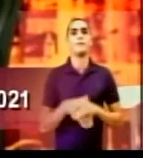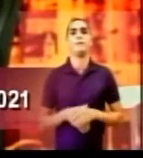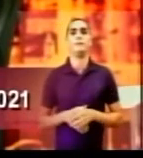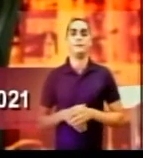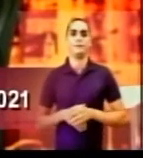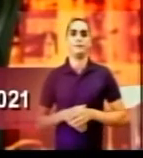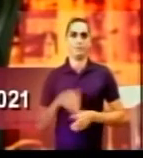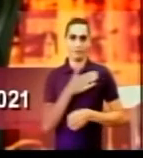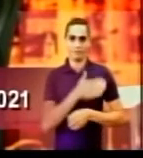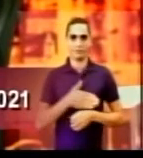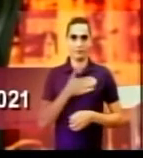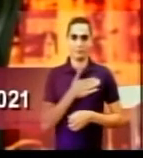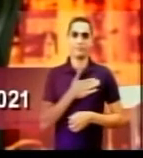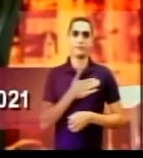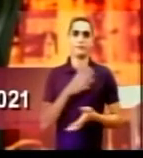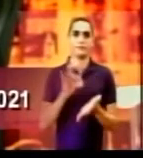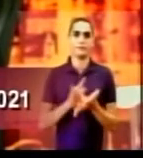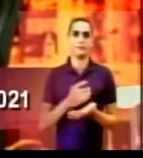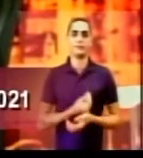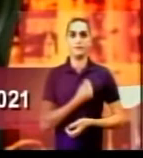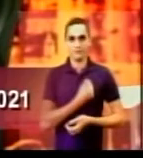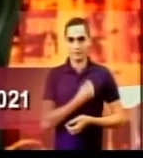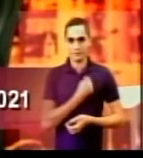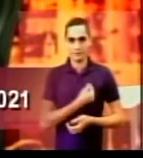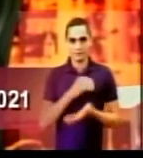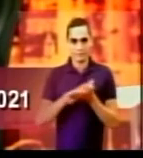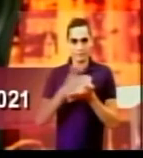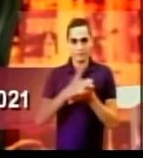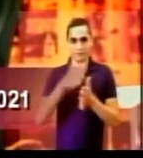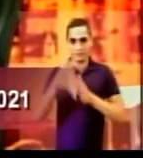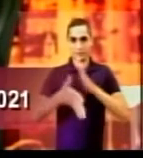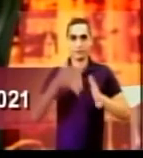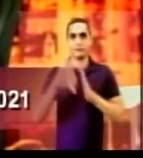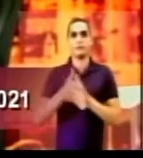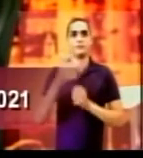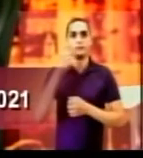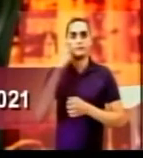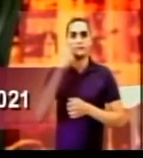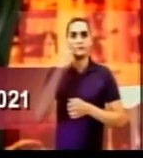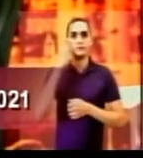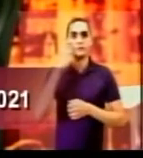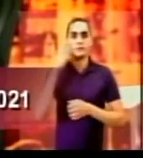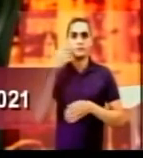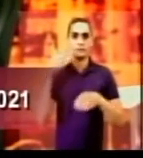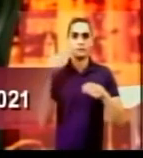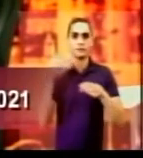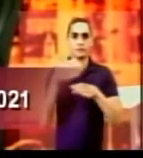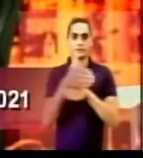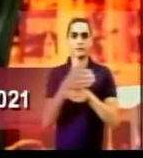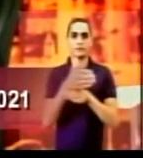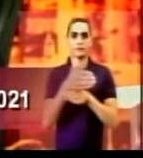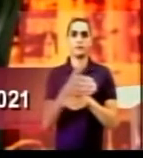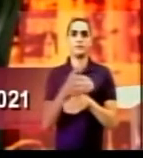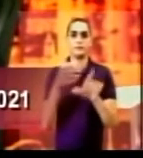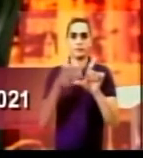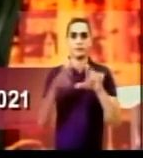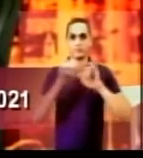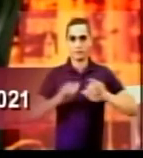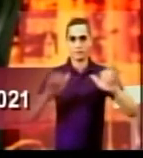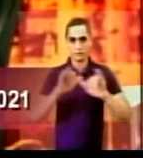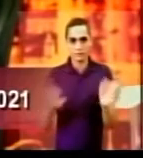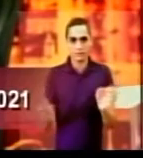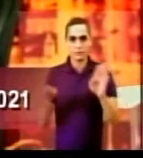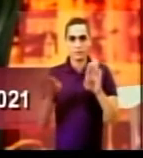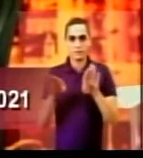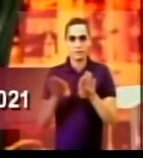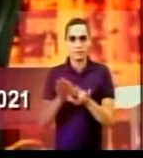pandemia. Eu gostaria de registrar e agradecer a presença do intérprete de Libras, Domingos Carvalho, que faz parte dessa transmissão por meio